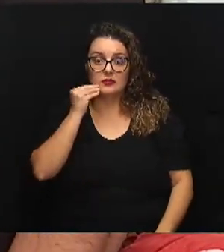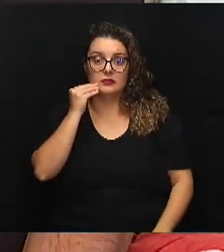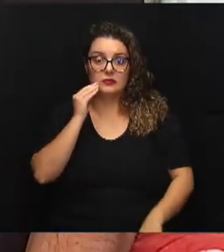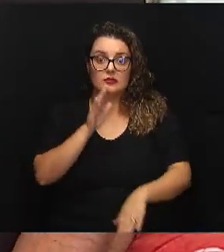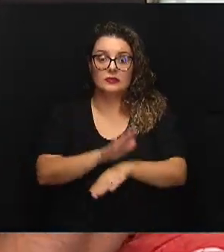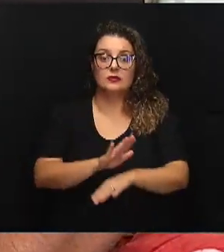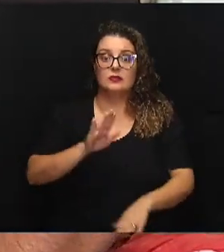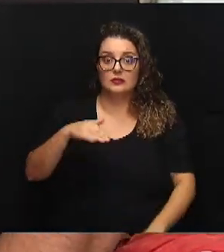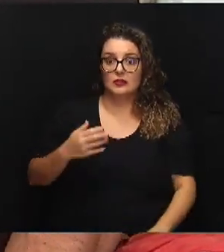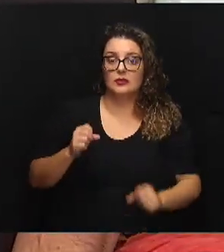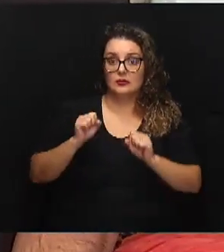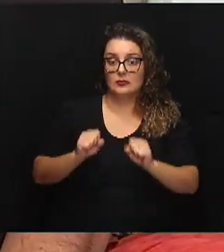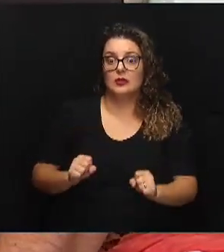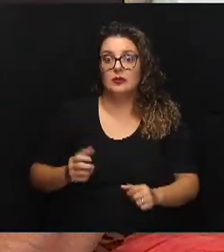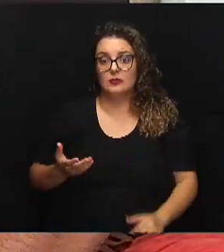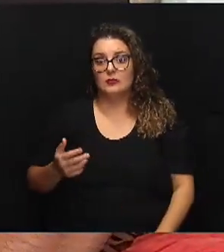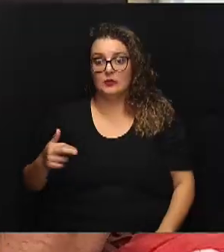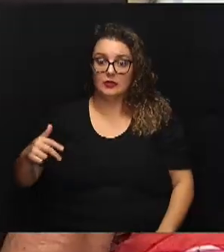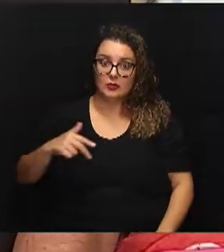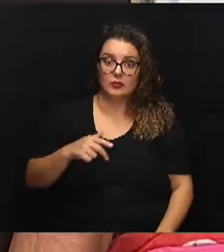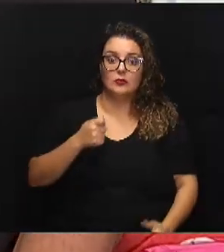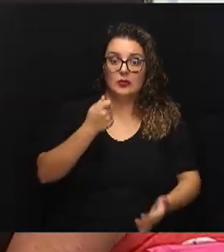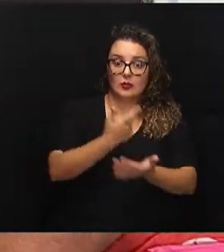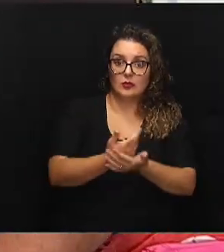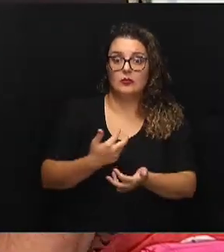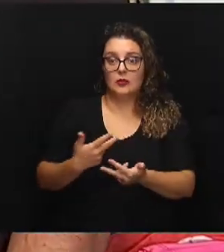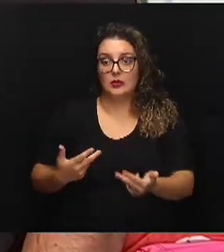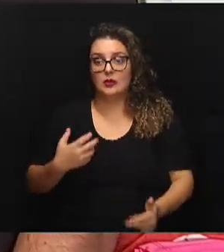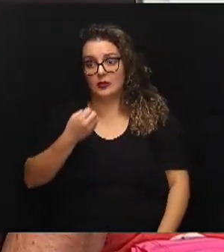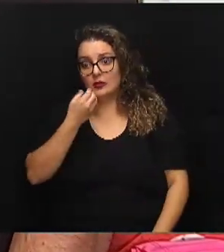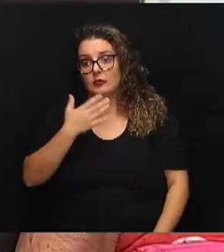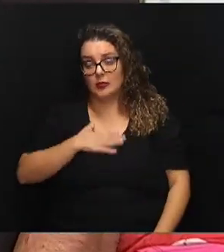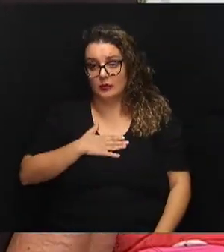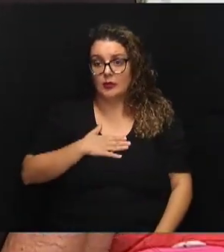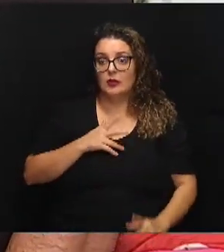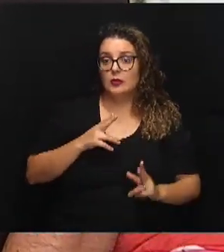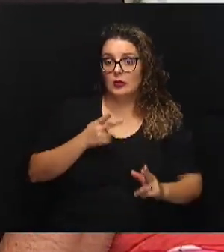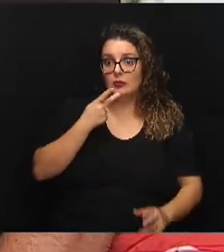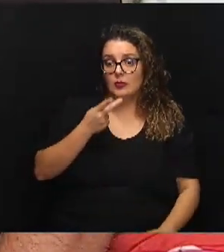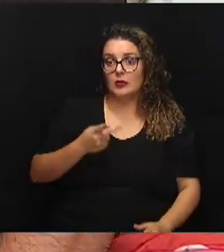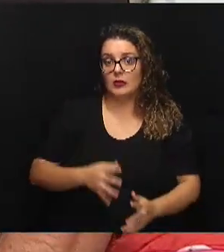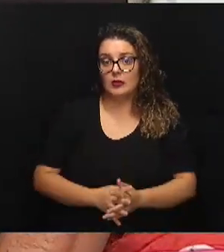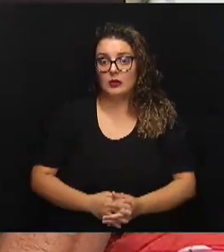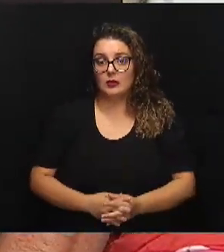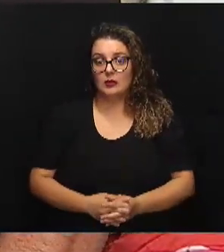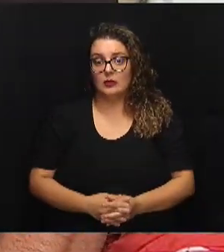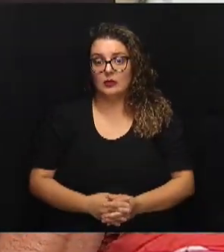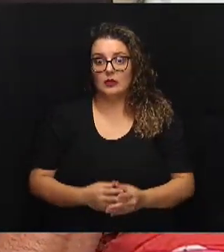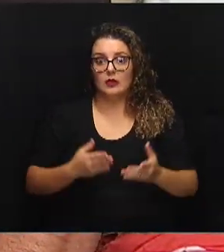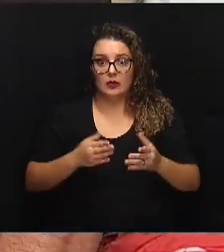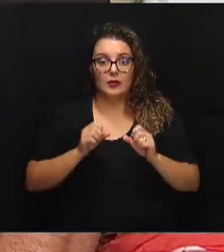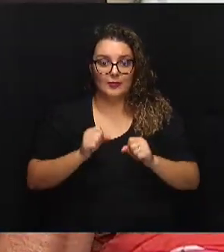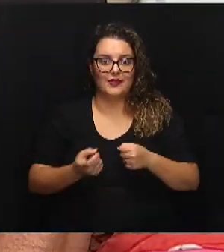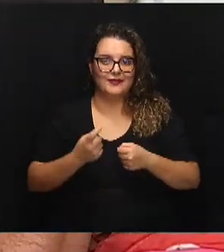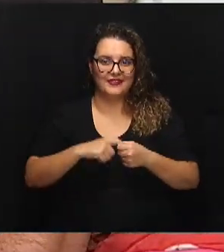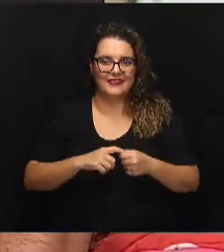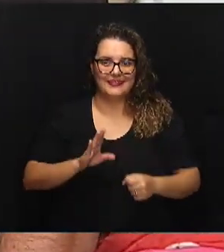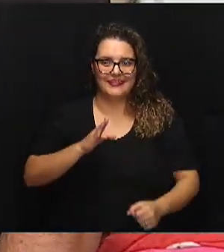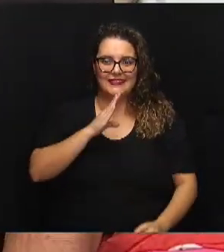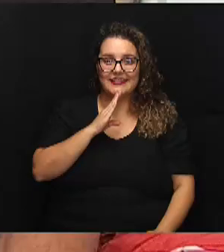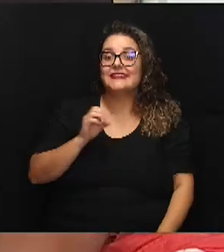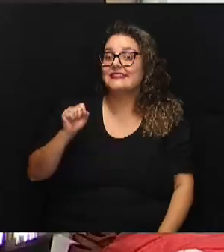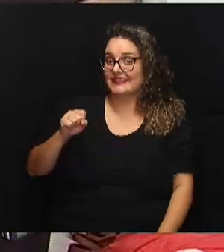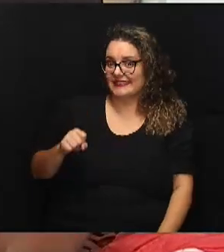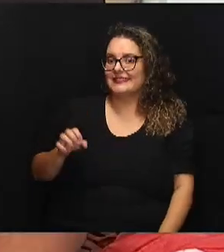eu posso, assim, passo, compro as coisas. E é bom para mim também, né? Que nem eu falei, né? Agora pode voltar, já conhece, né? Ah, sim,